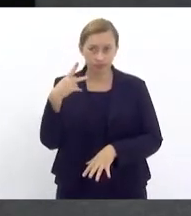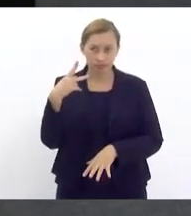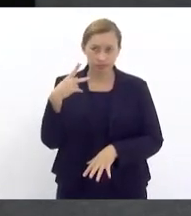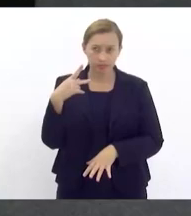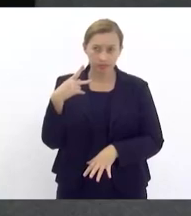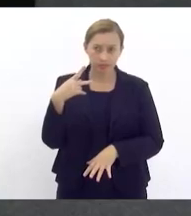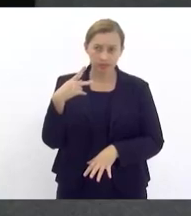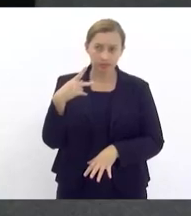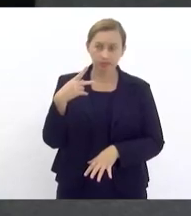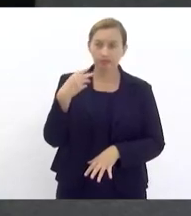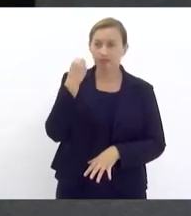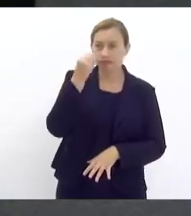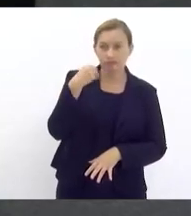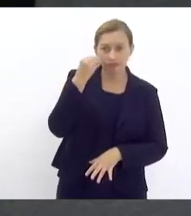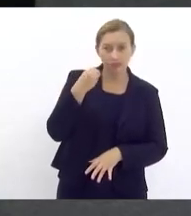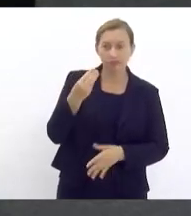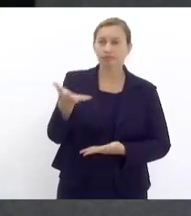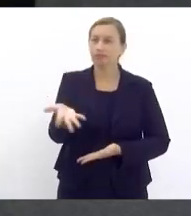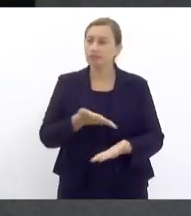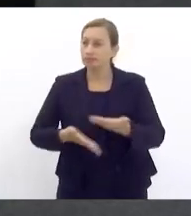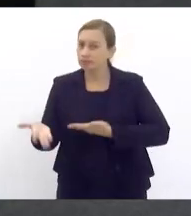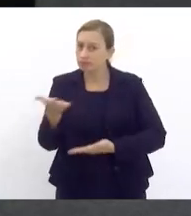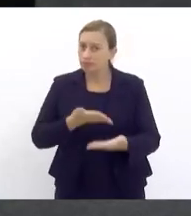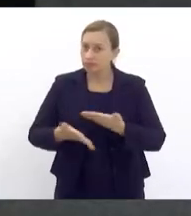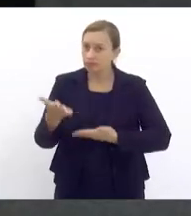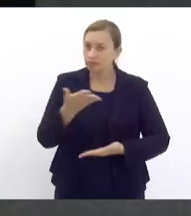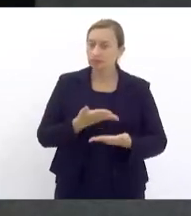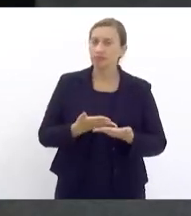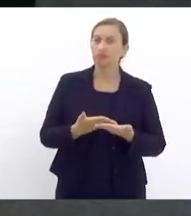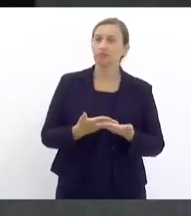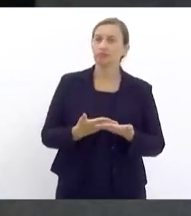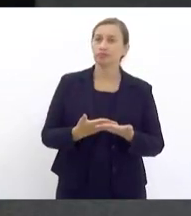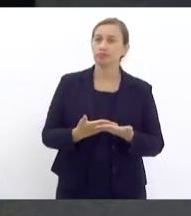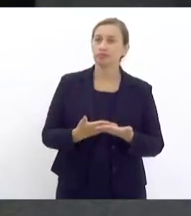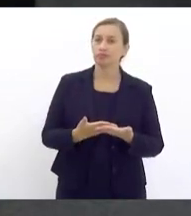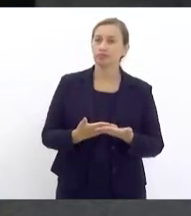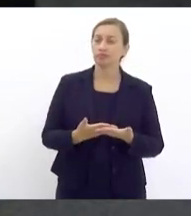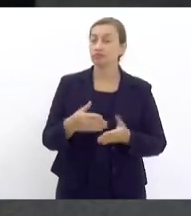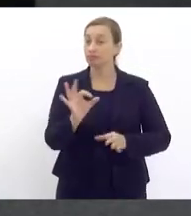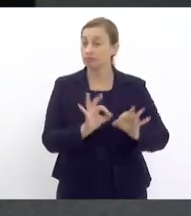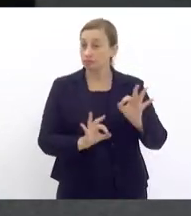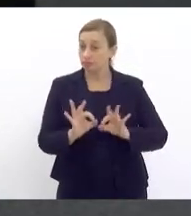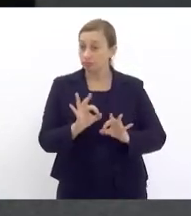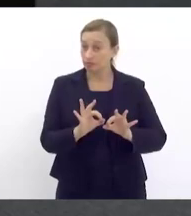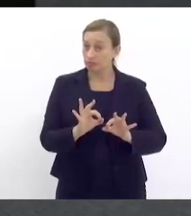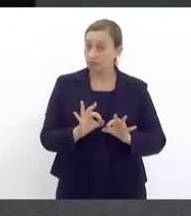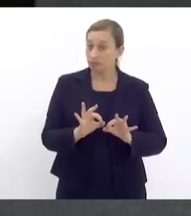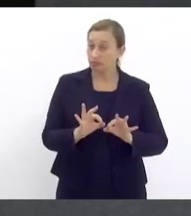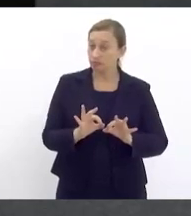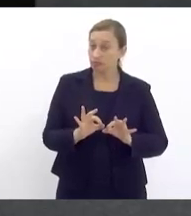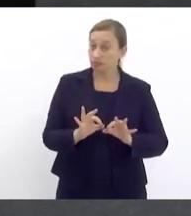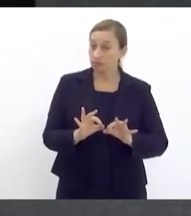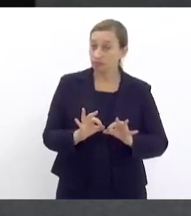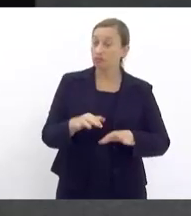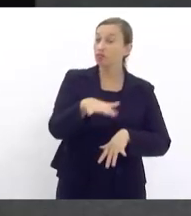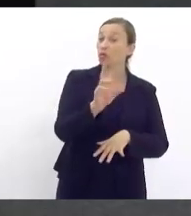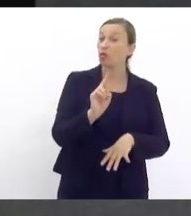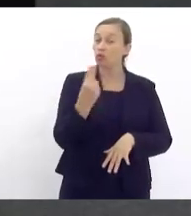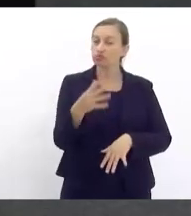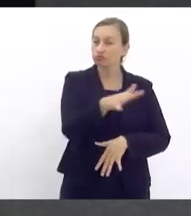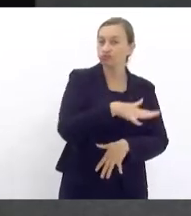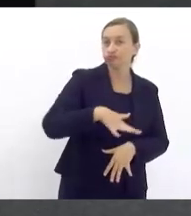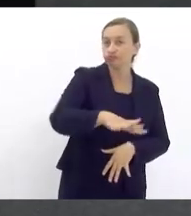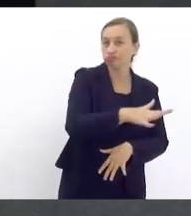a convivência a participação e a garantia Daquele programa ou daqueles Programas ou daquelas áreas que